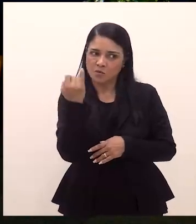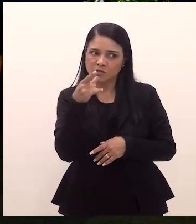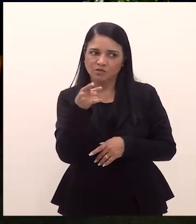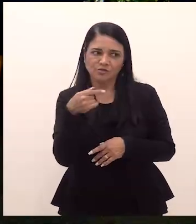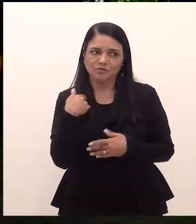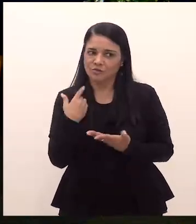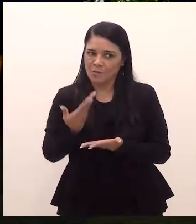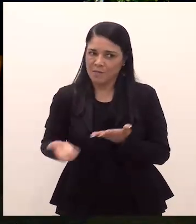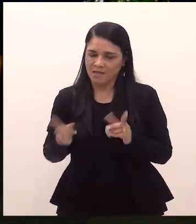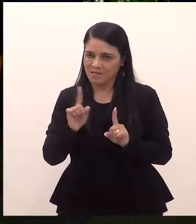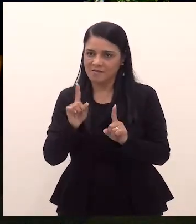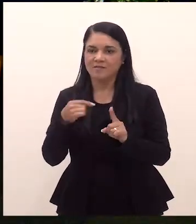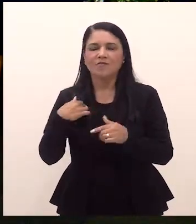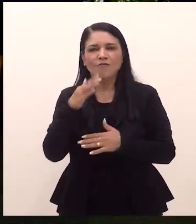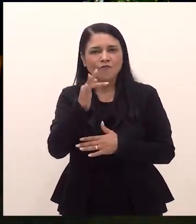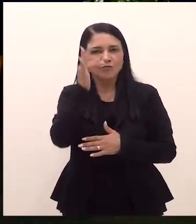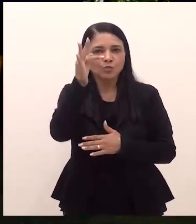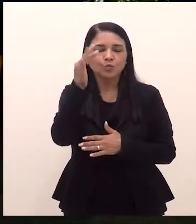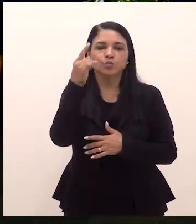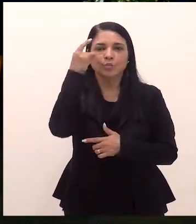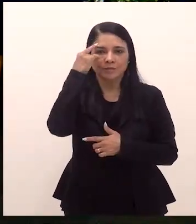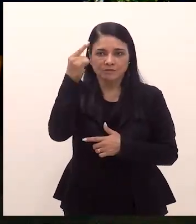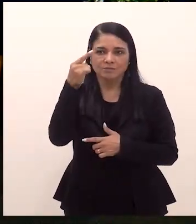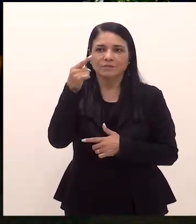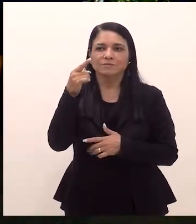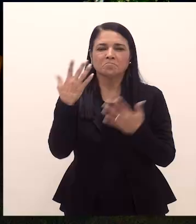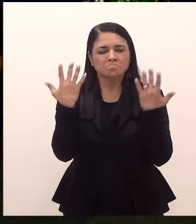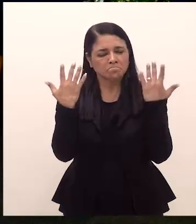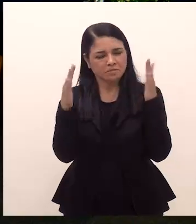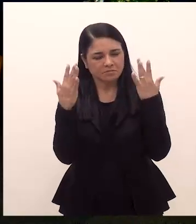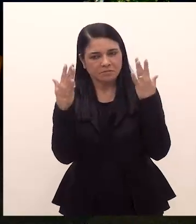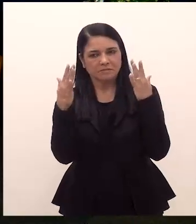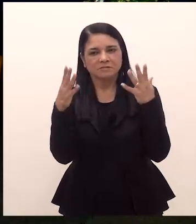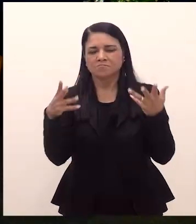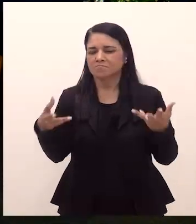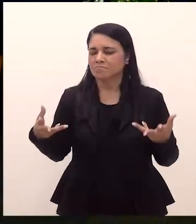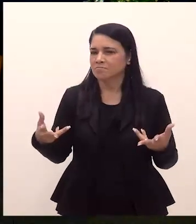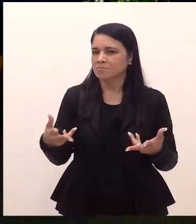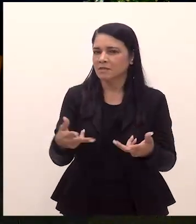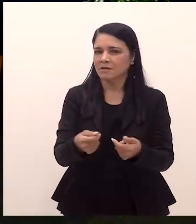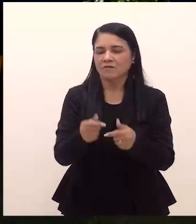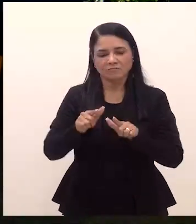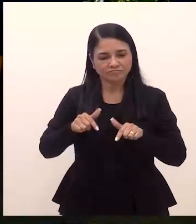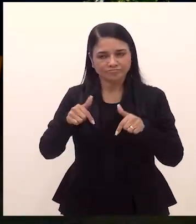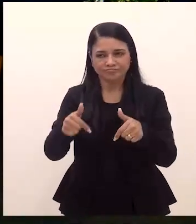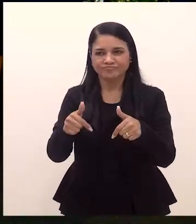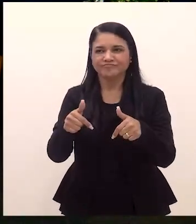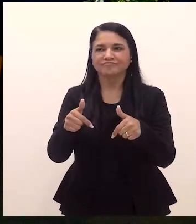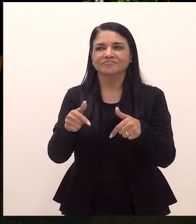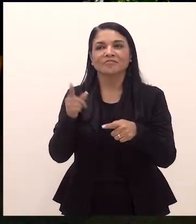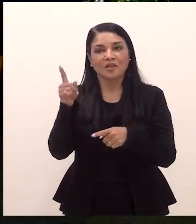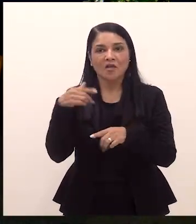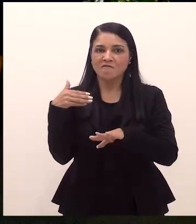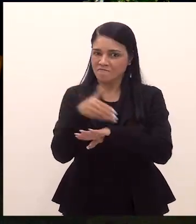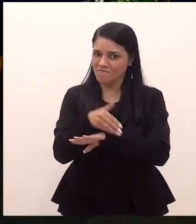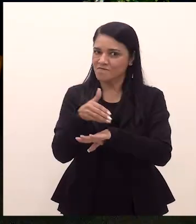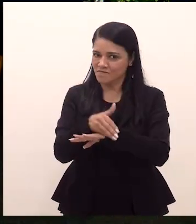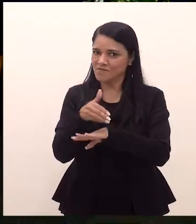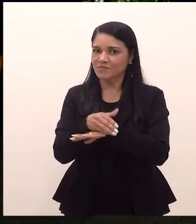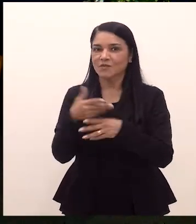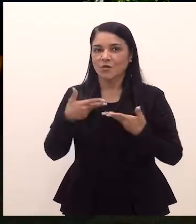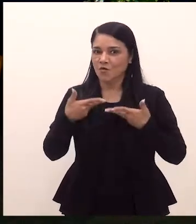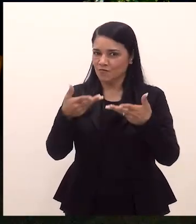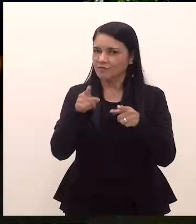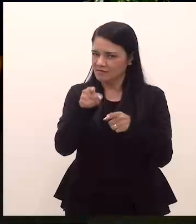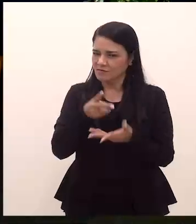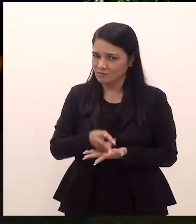perder, porque é importante isso para a gente construir um pensamento futuro. Super parabéns para você, maravilhosa essa iniciativa